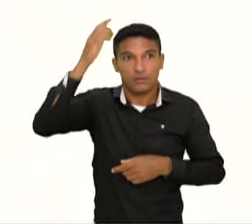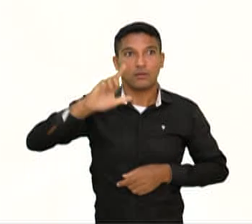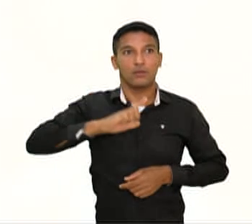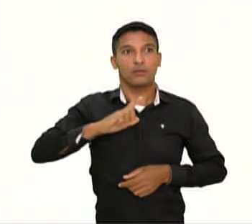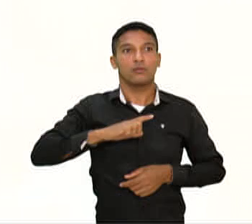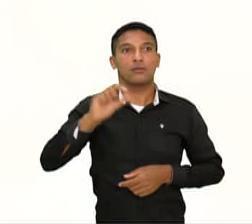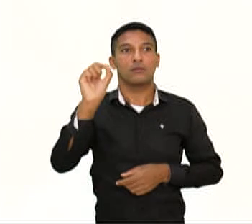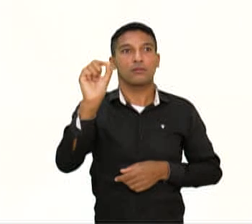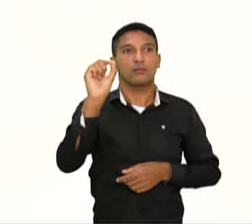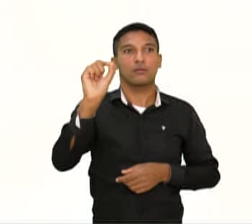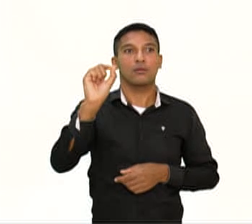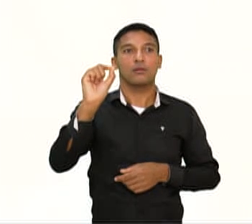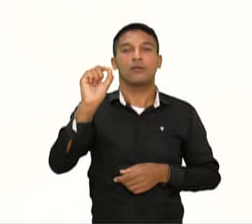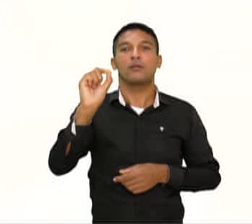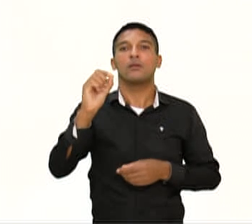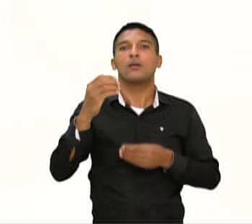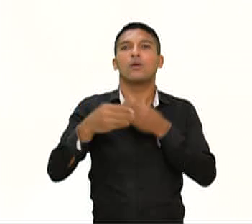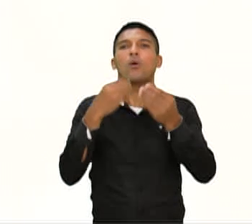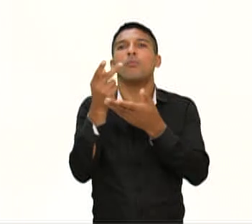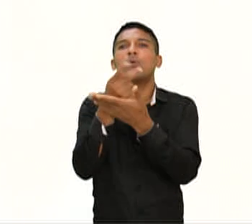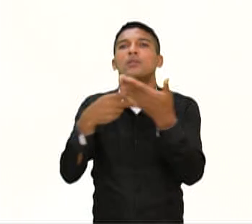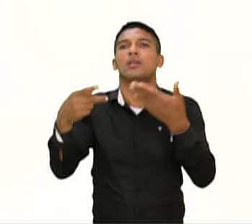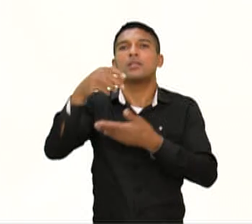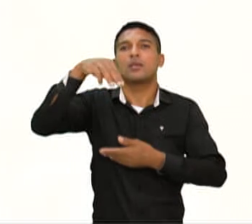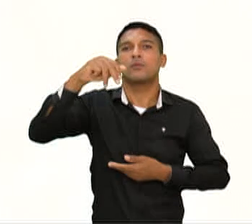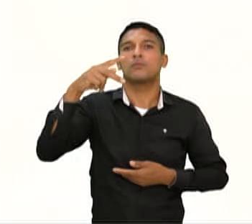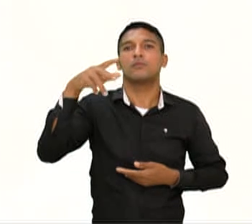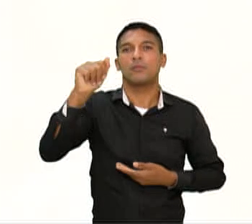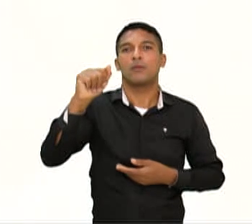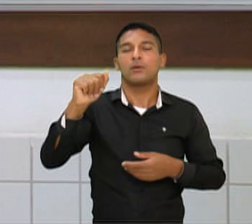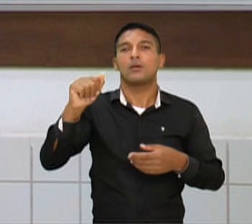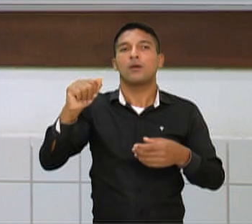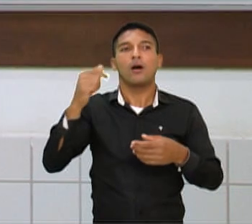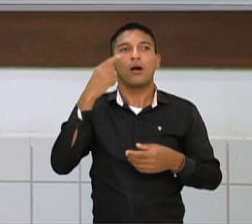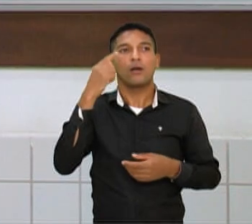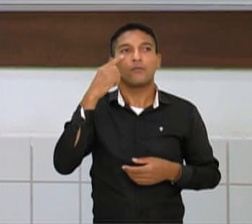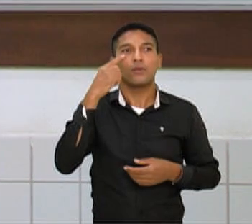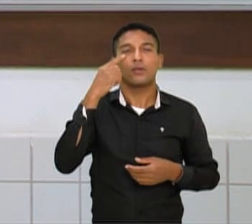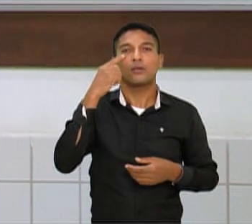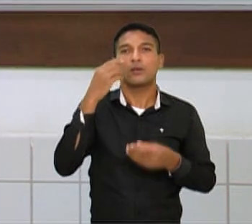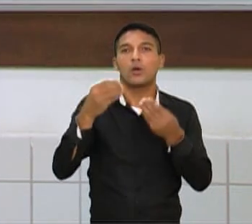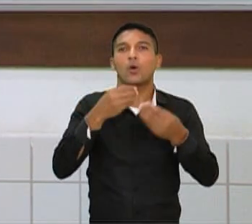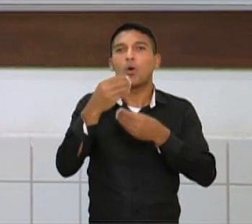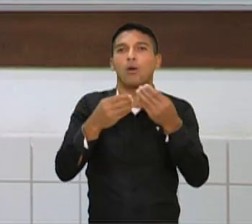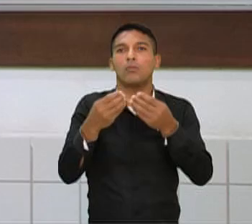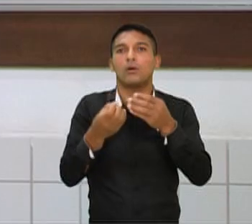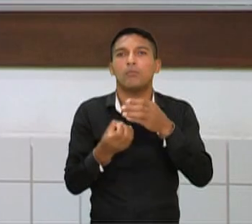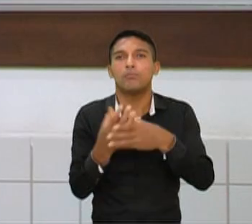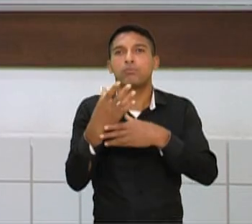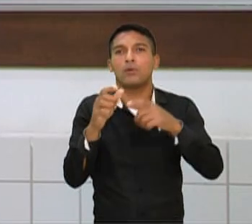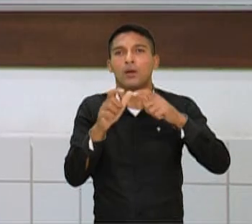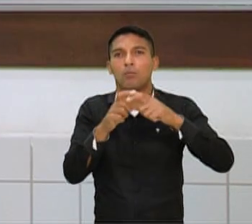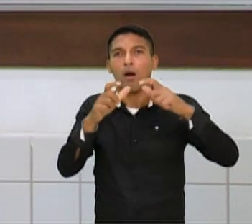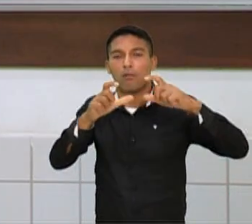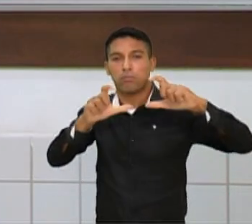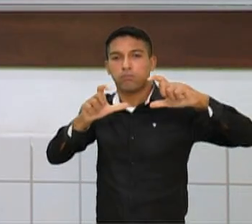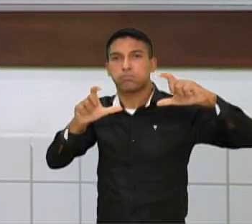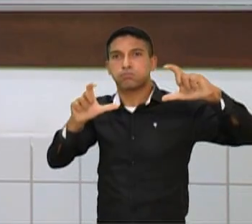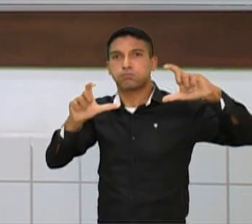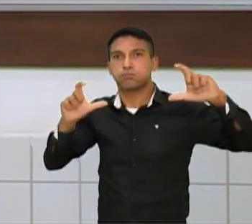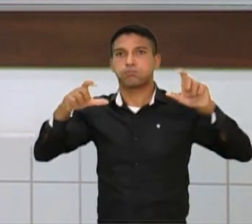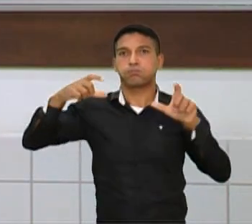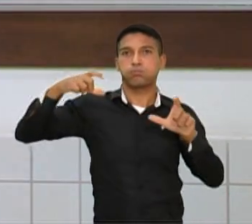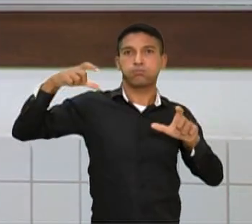principalmente no que diz respeito ao desenho do mapa do estado do Paraná. Nós temos uma concretização do que a gente chama de espaço